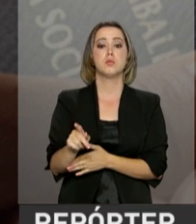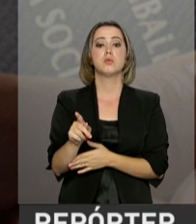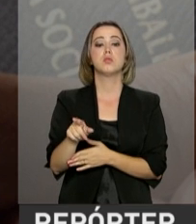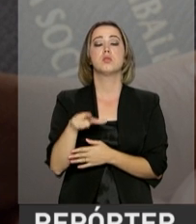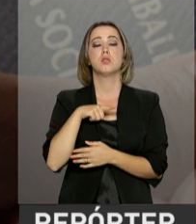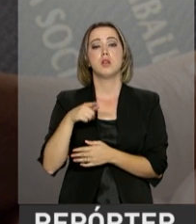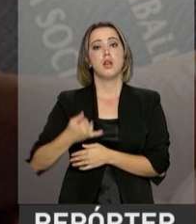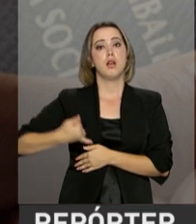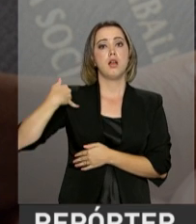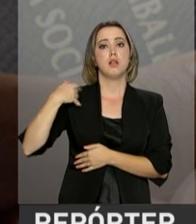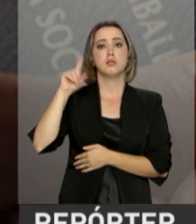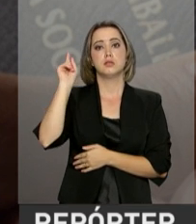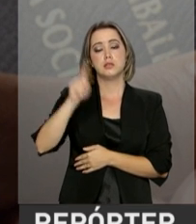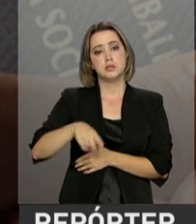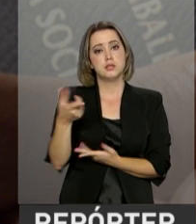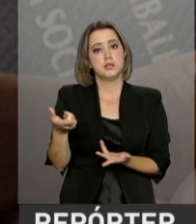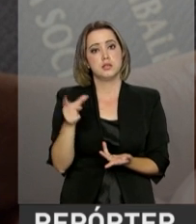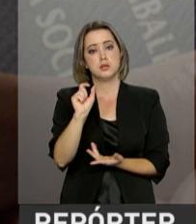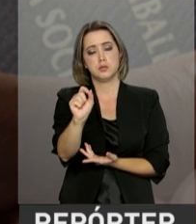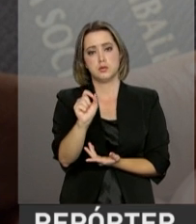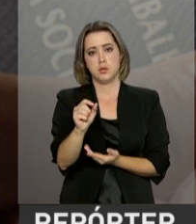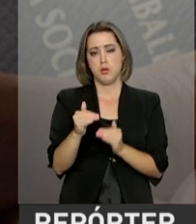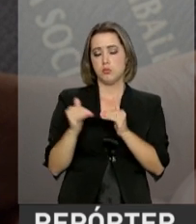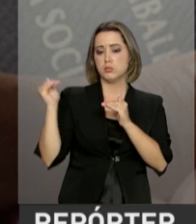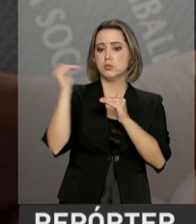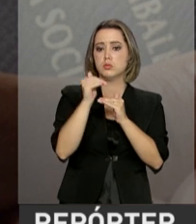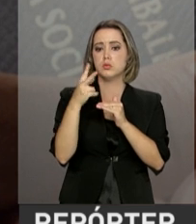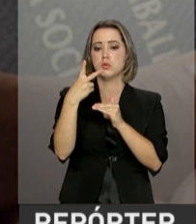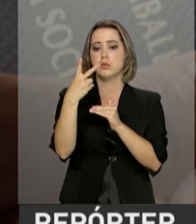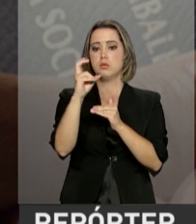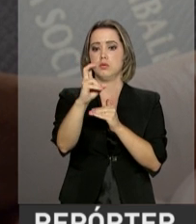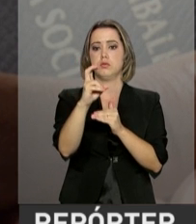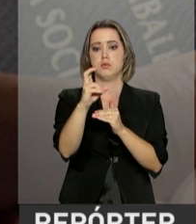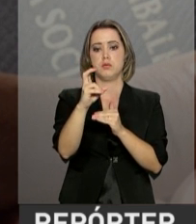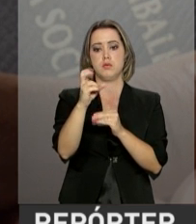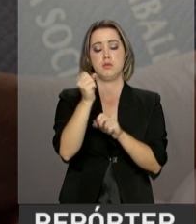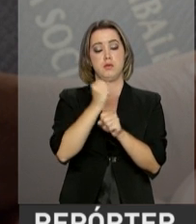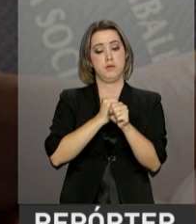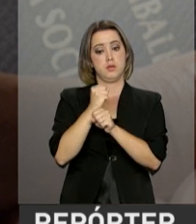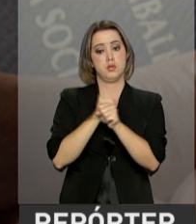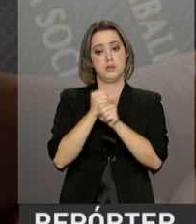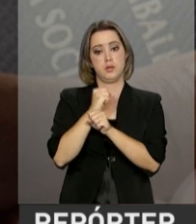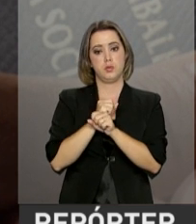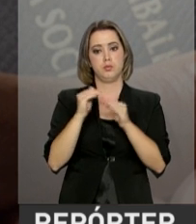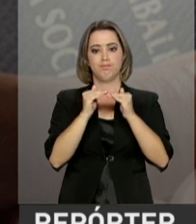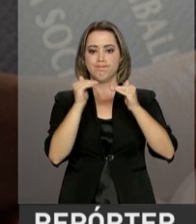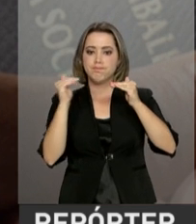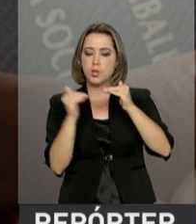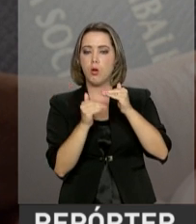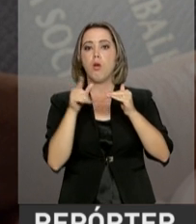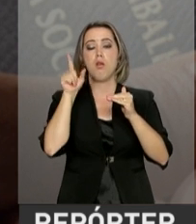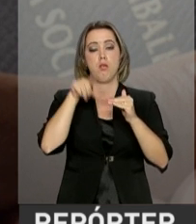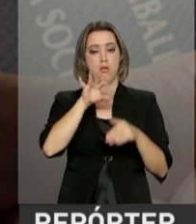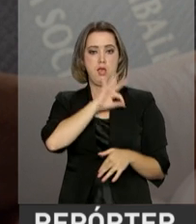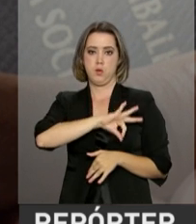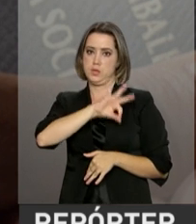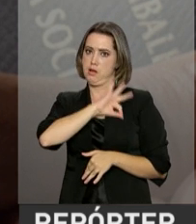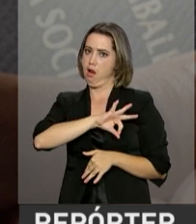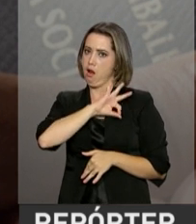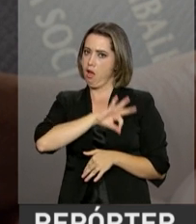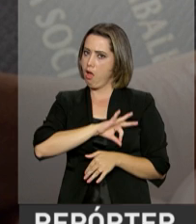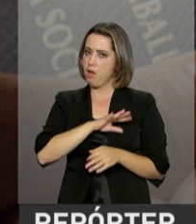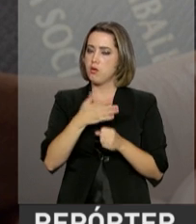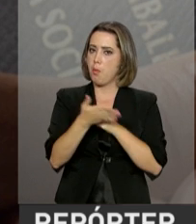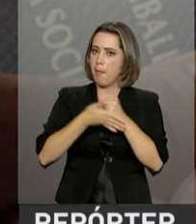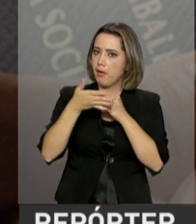de contribuição para pedir o benefício sobe de 15 para 25 anos. O menor benefício continua sendo o salário mínimo,